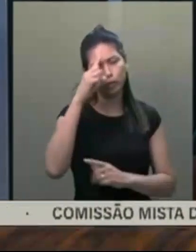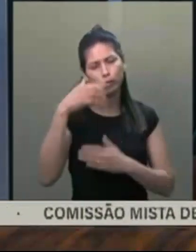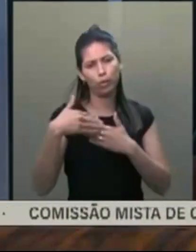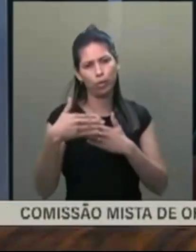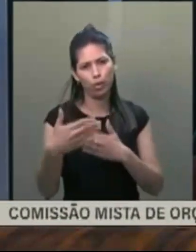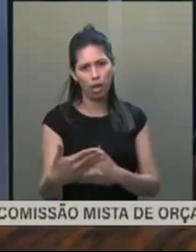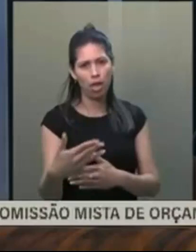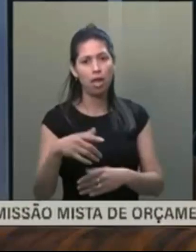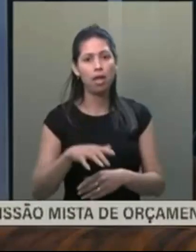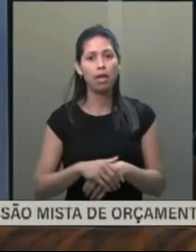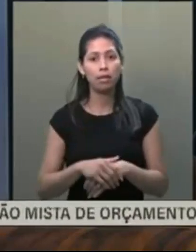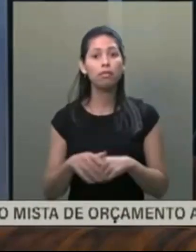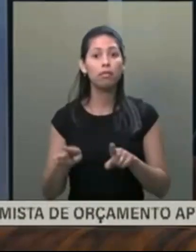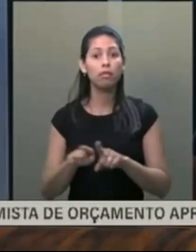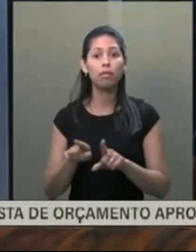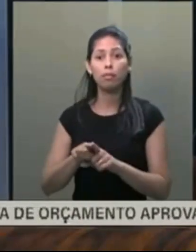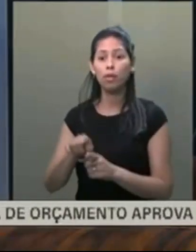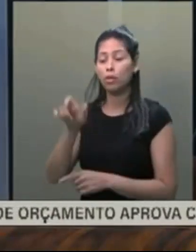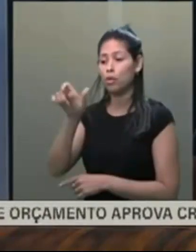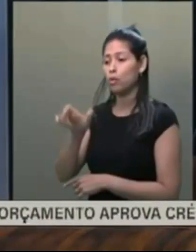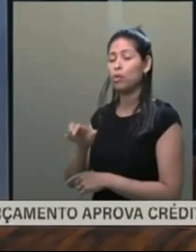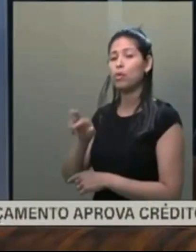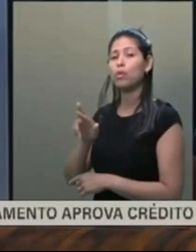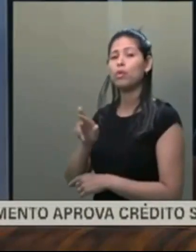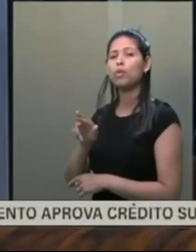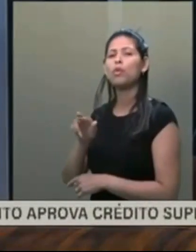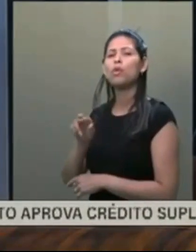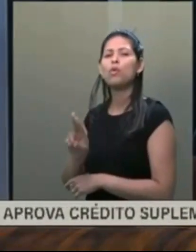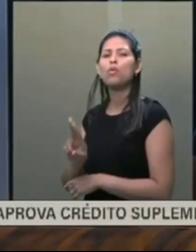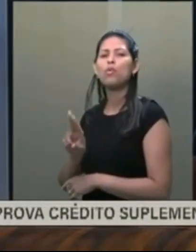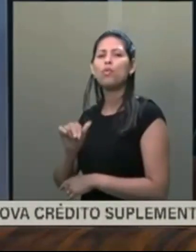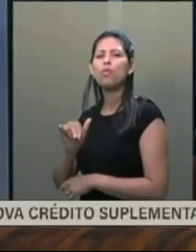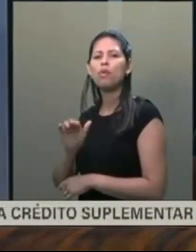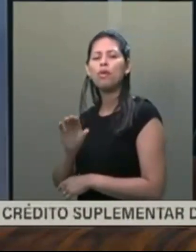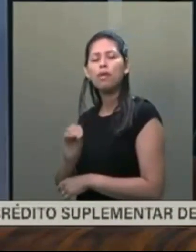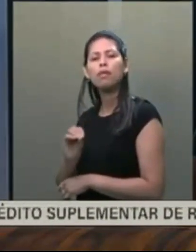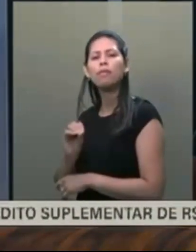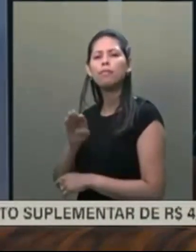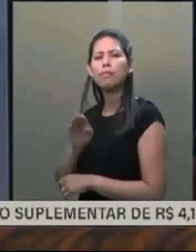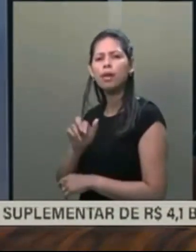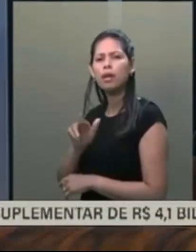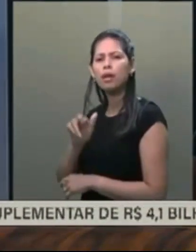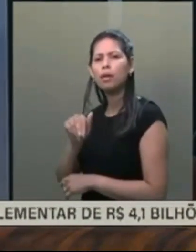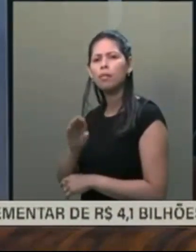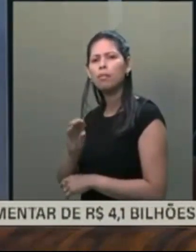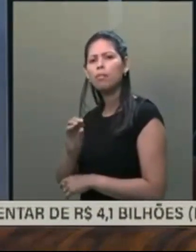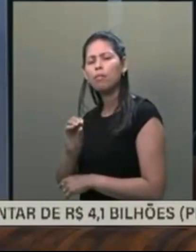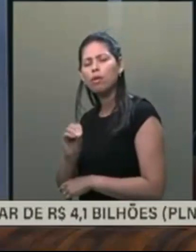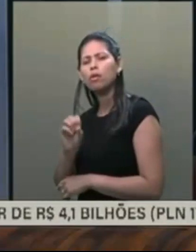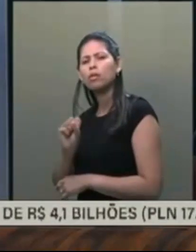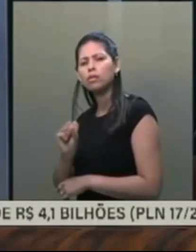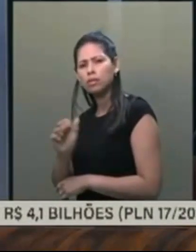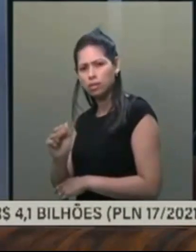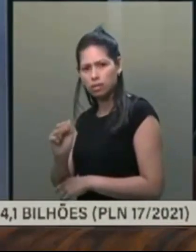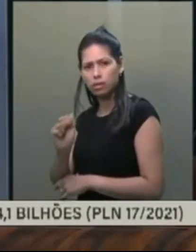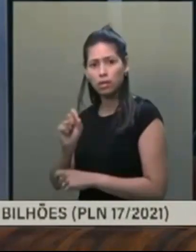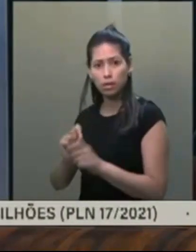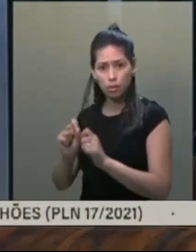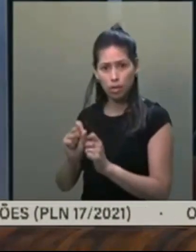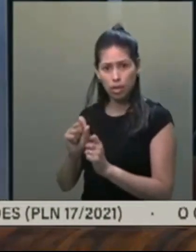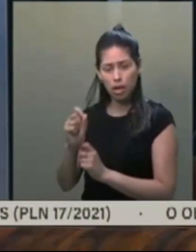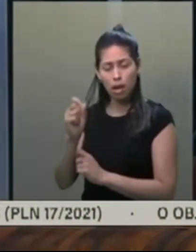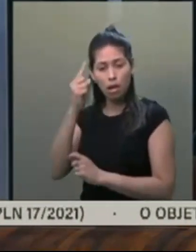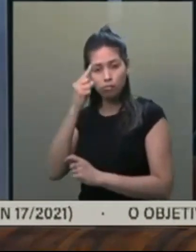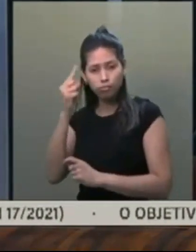vem de Rui Barbosa, o patrono dessa casa, esse pensamento tão atual.